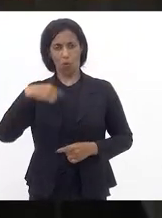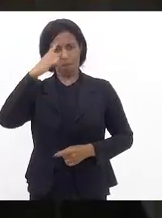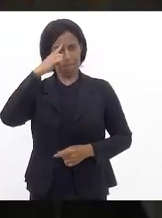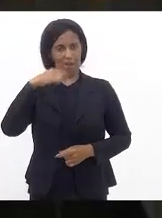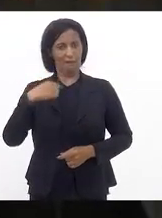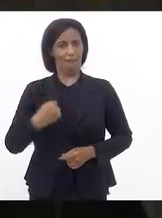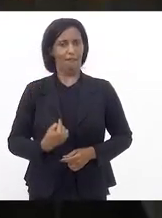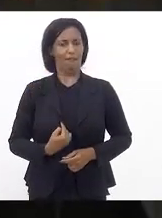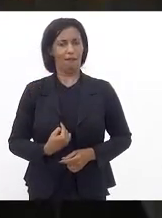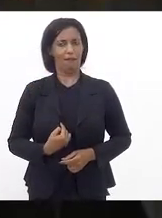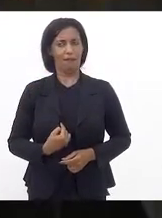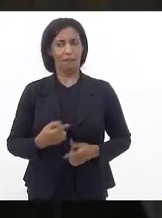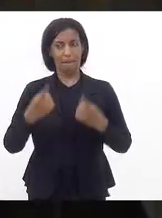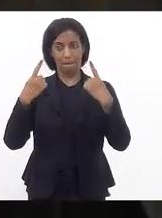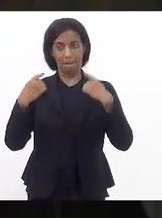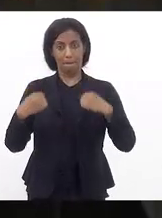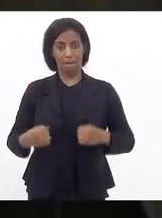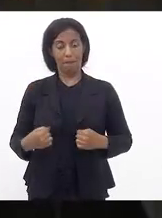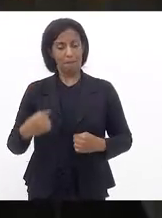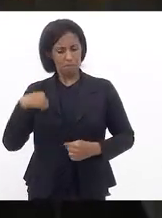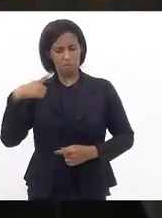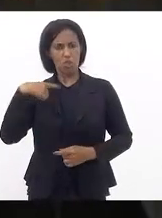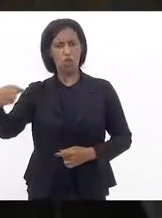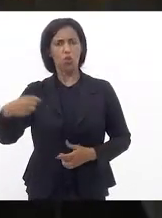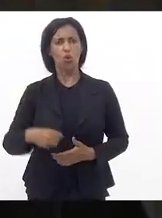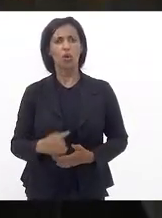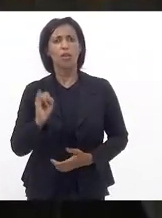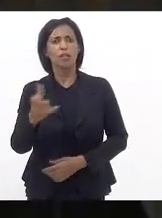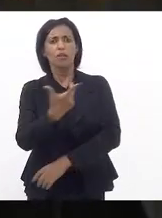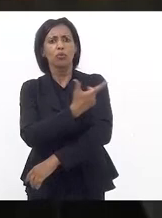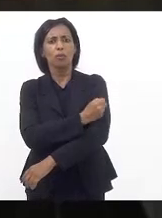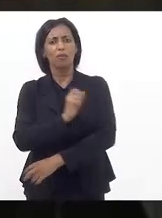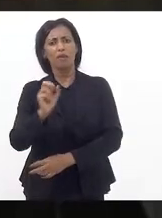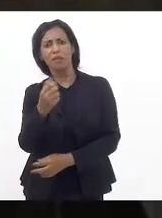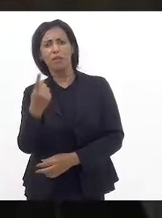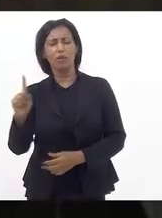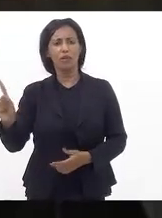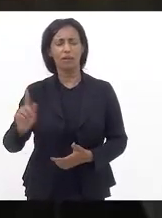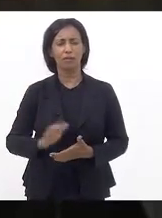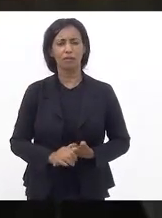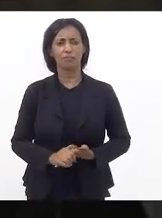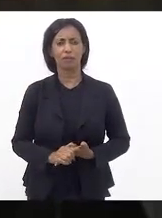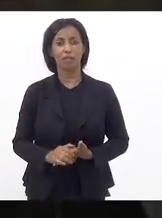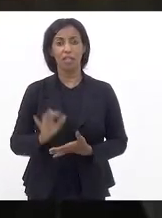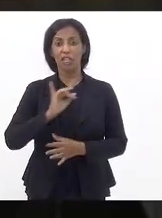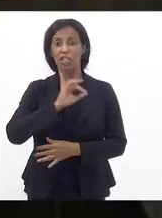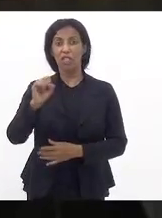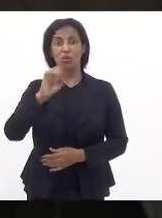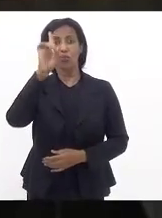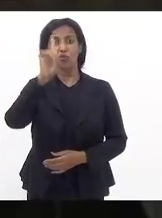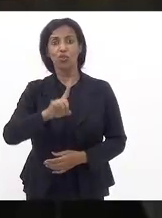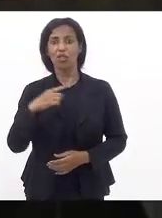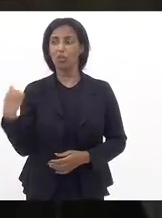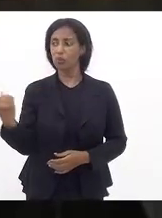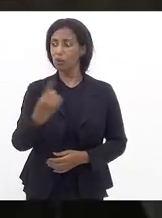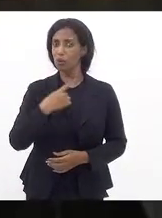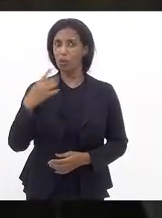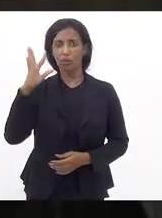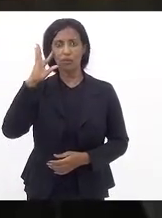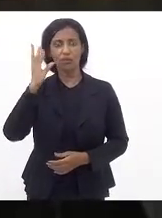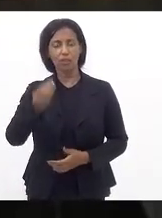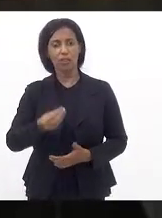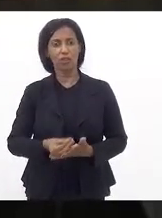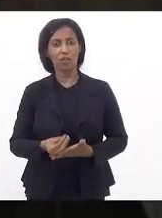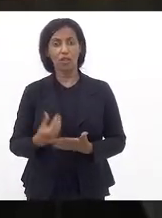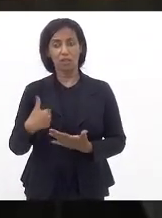regras meu corpo minha escolha se eu tomar vacina ou se eu não tomo isso é um direito a ponto de